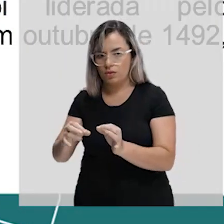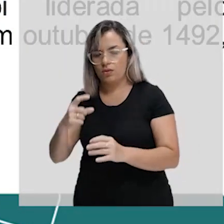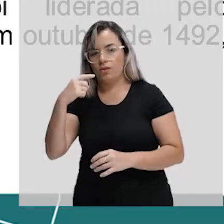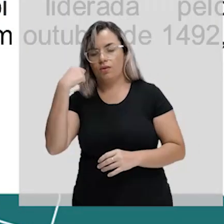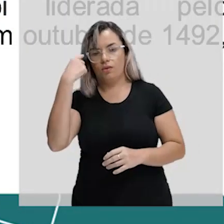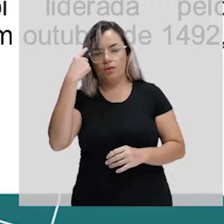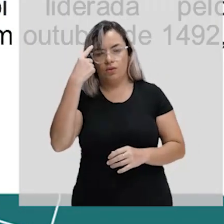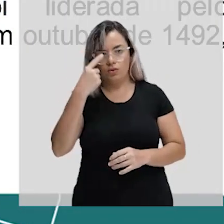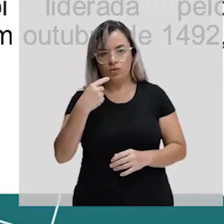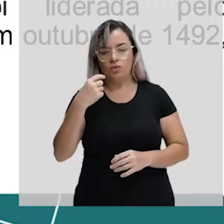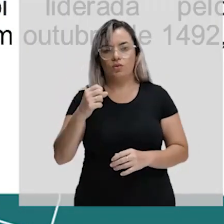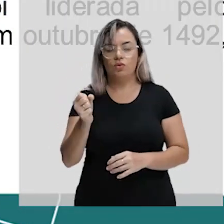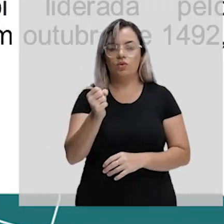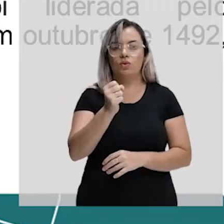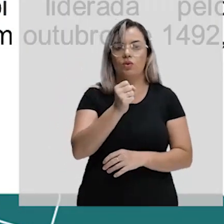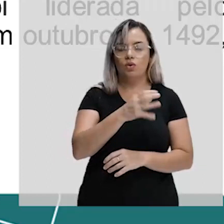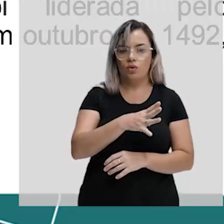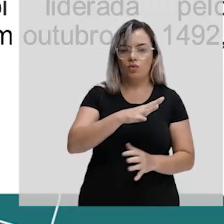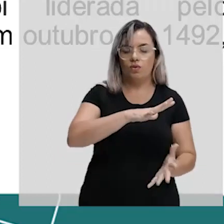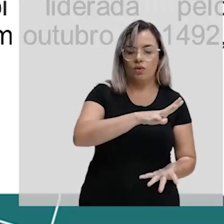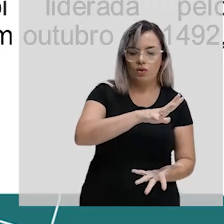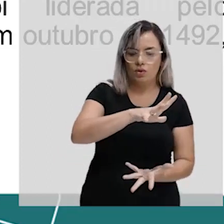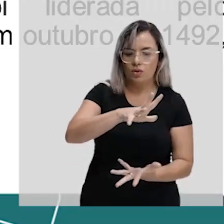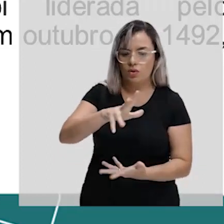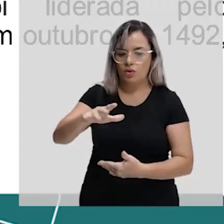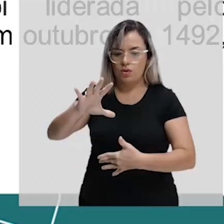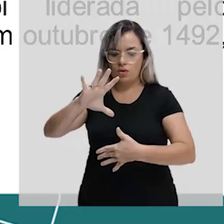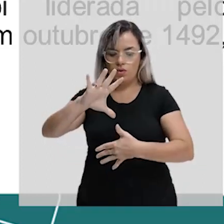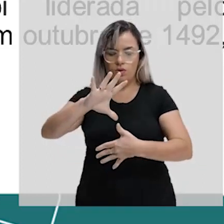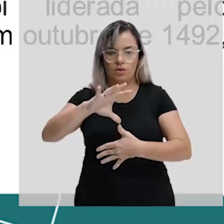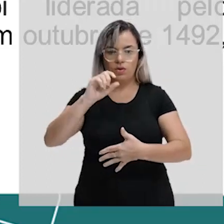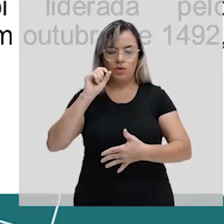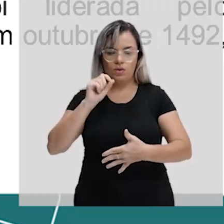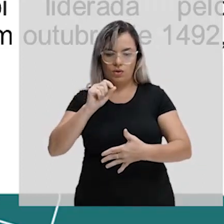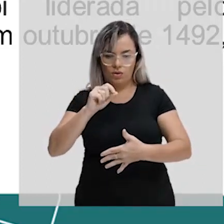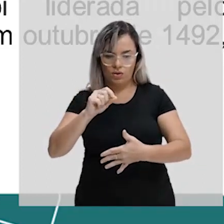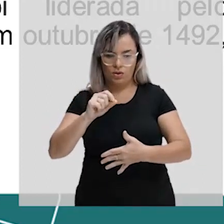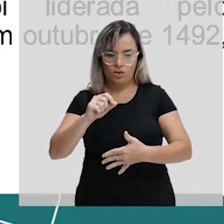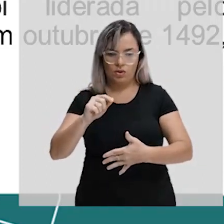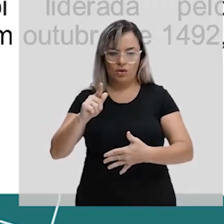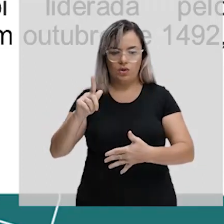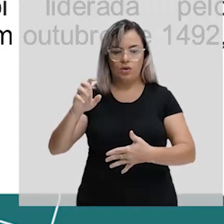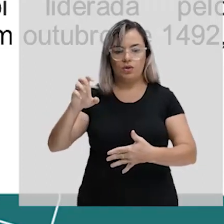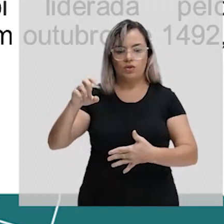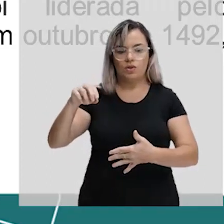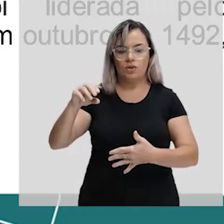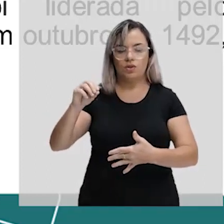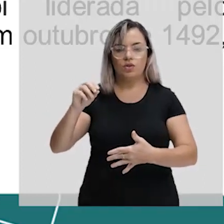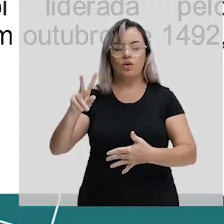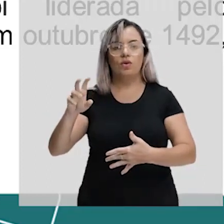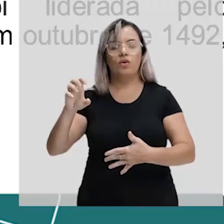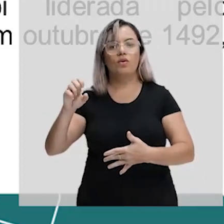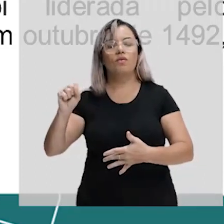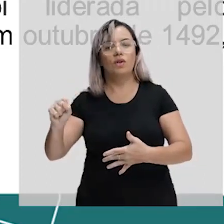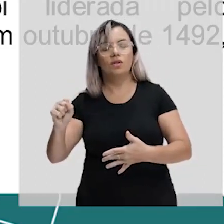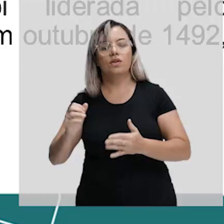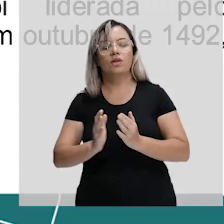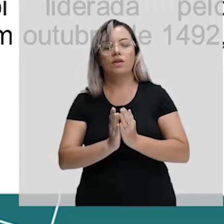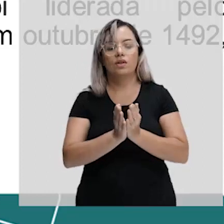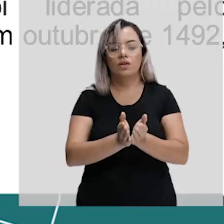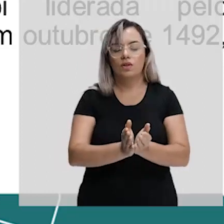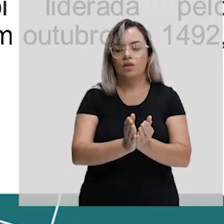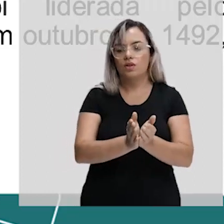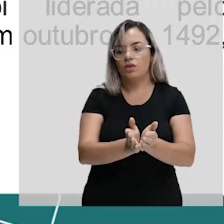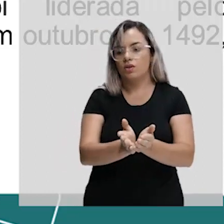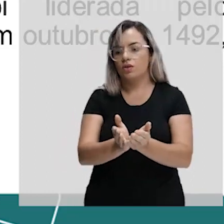espanhóis no Novo Mundo, na América, foi de um genovês, que navegou para o Estado espanhol.